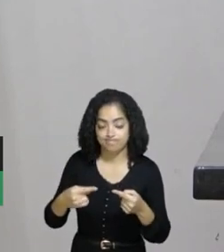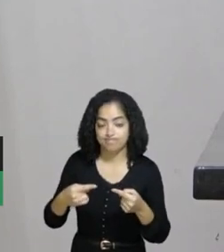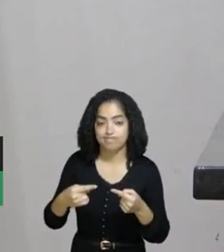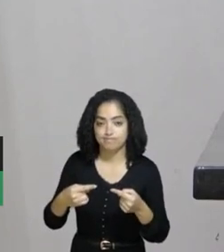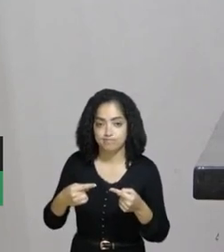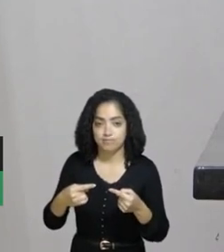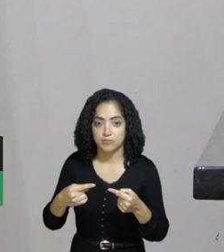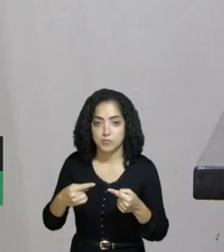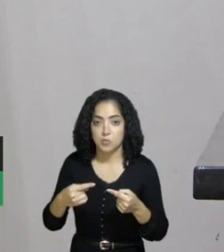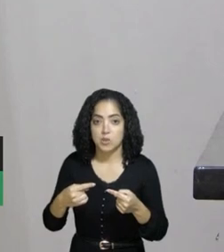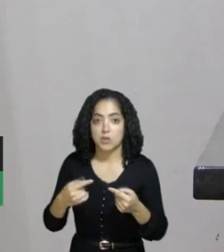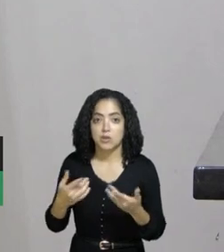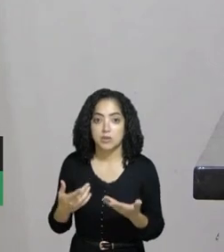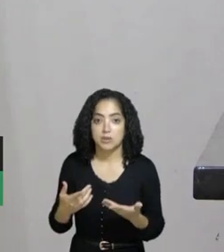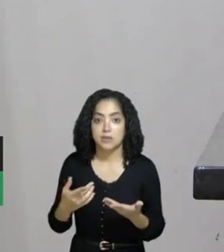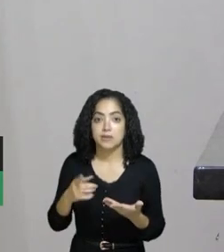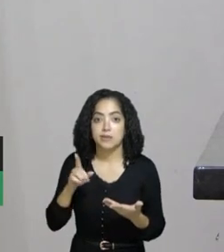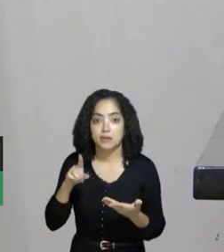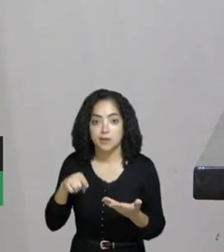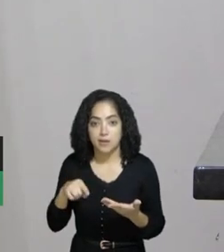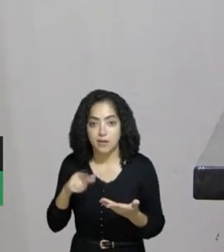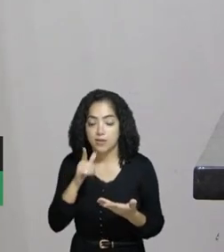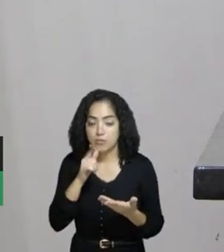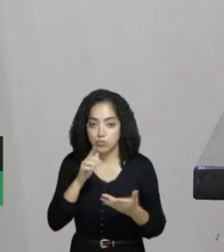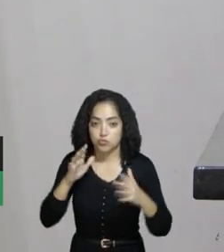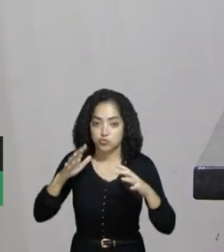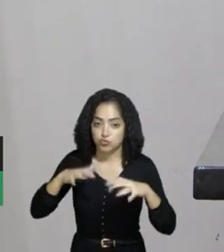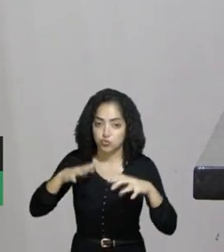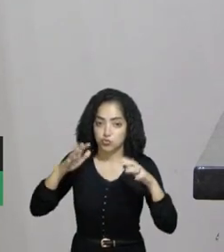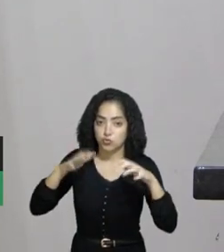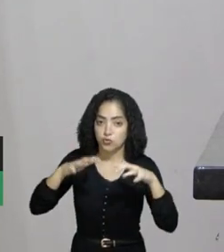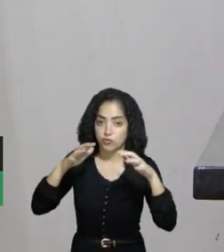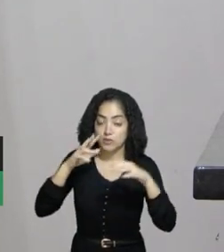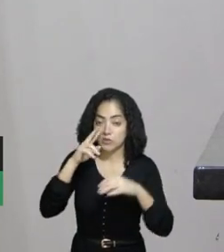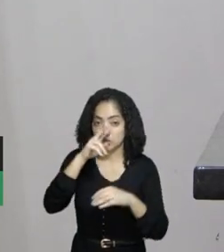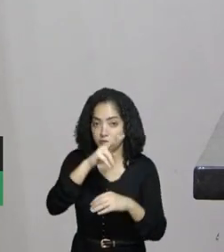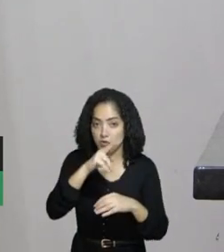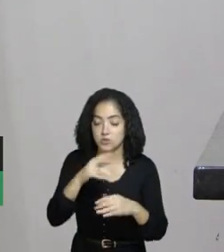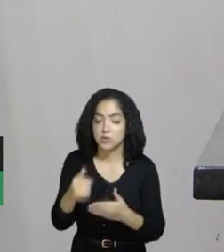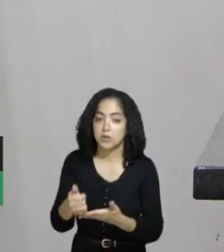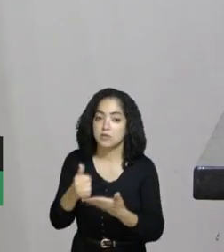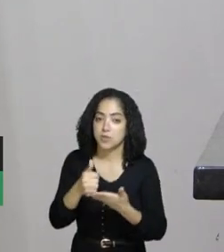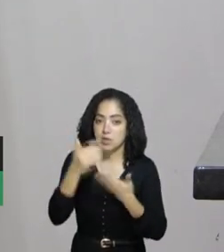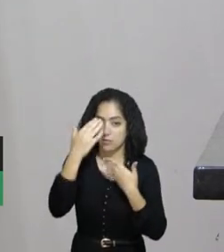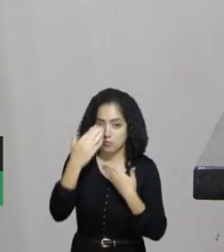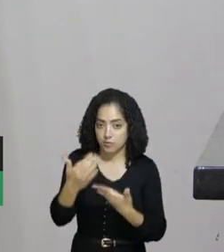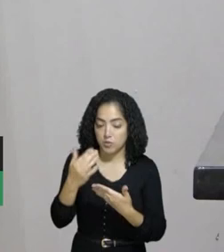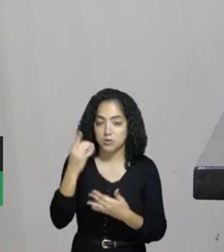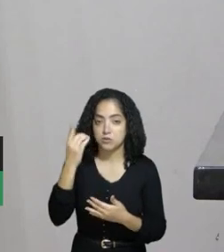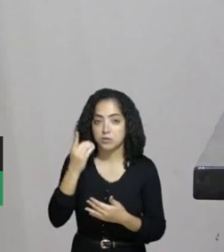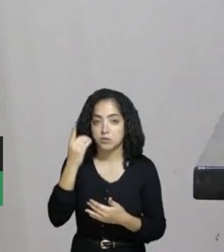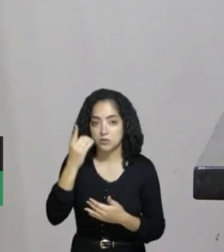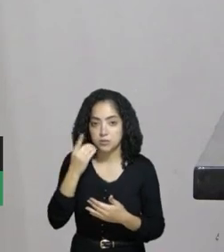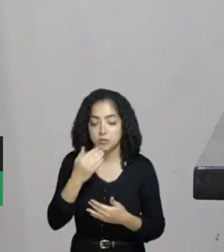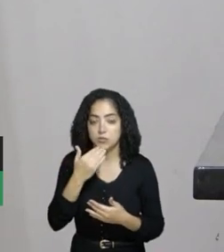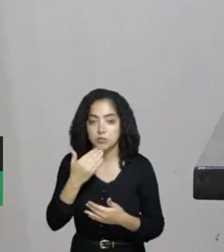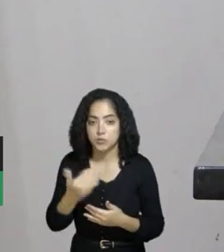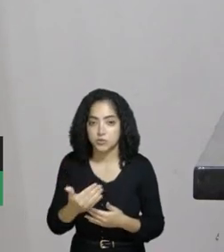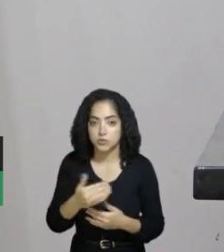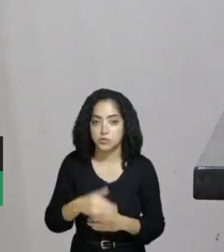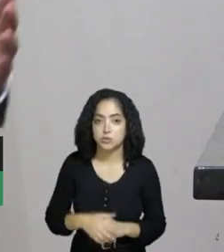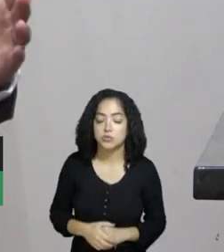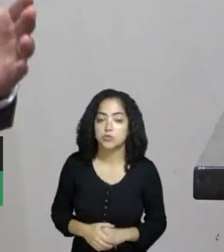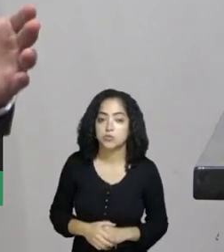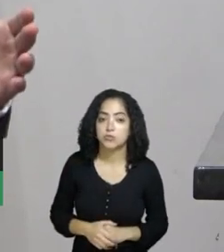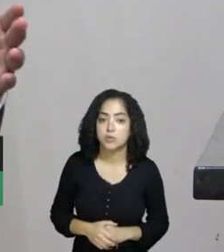catarinenses, que é justamente a questão das chuvas. Quero agradecer o apoio de todos os deputados no requerimento,